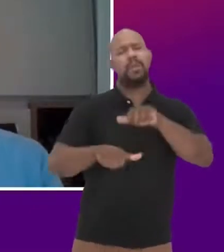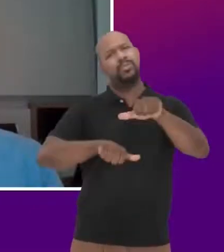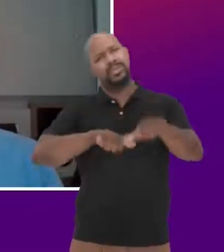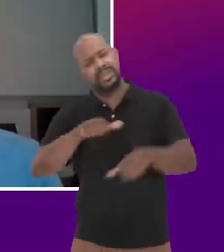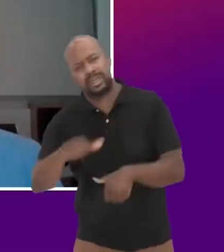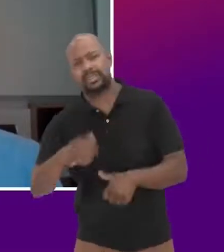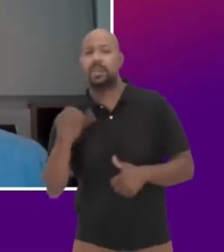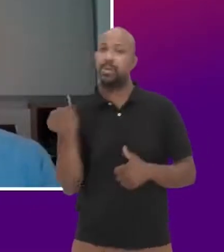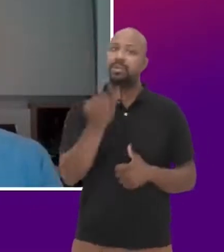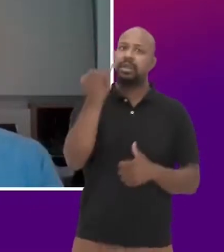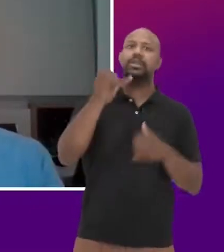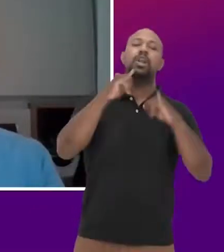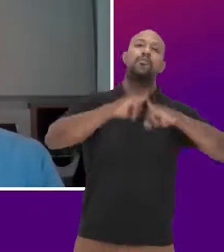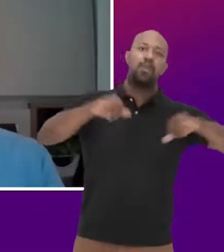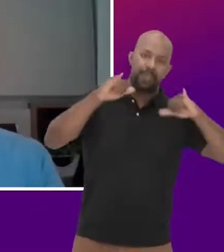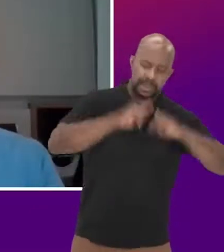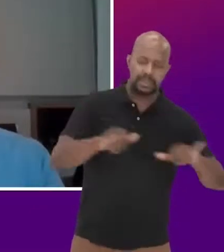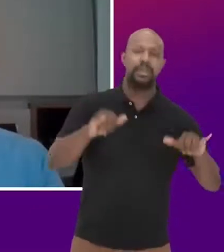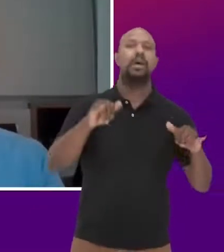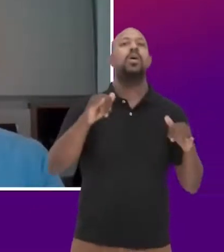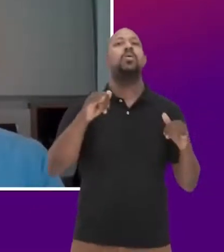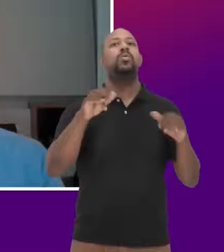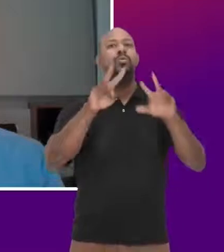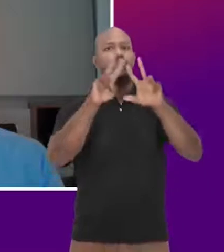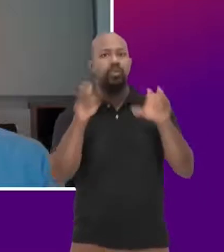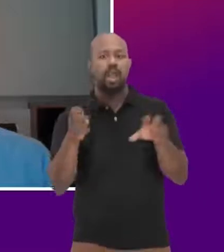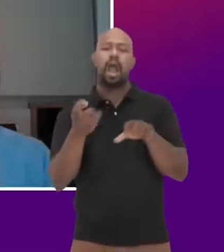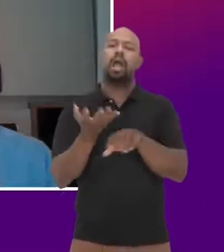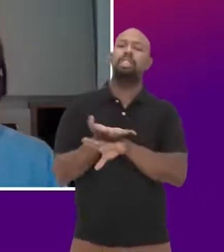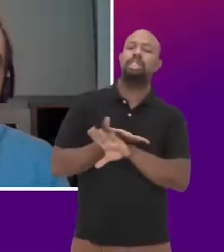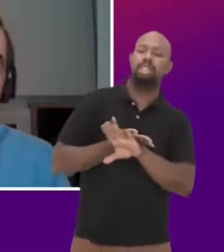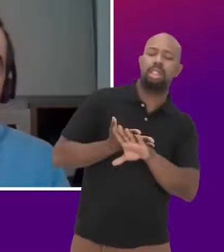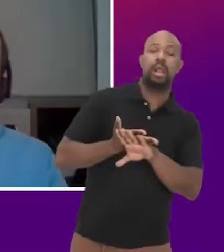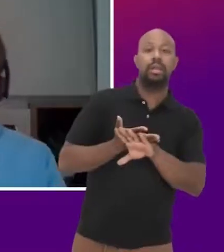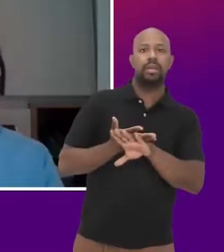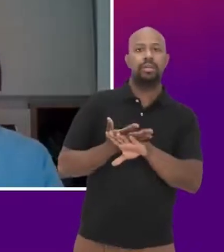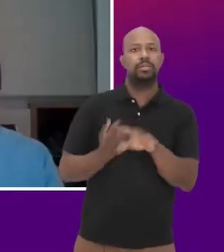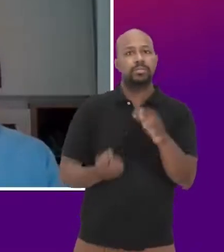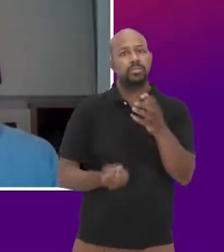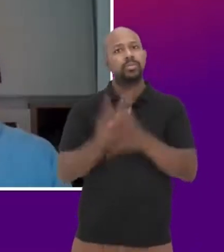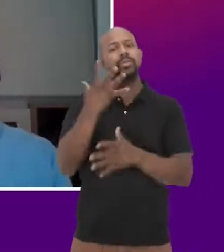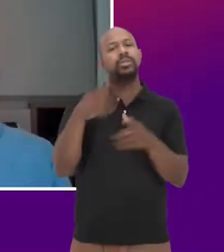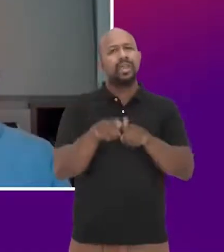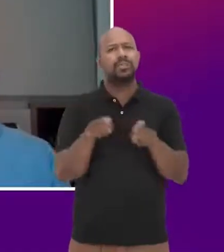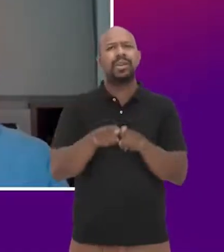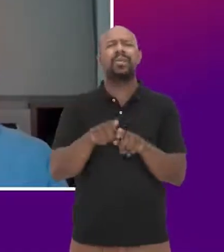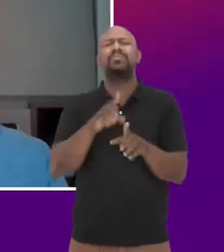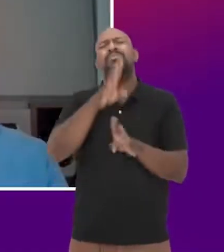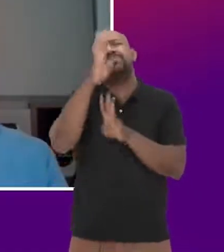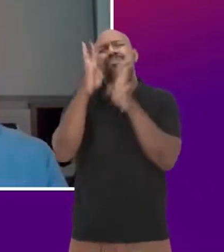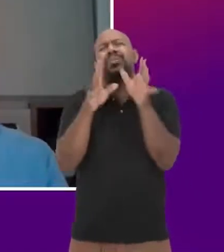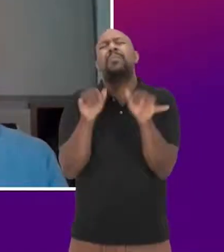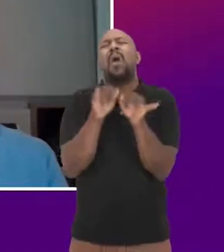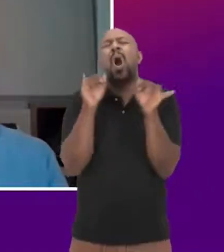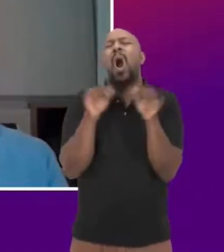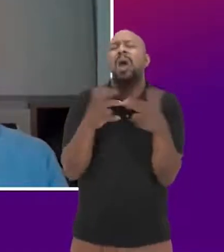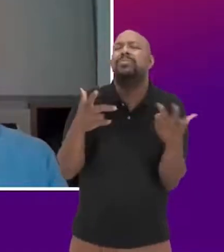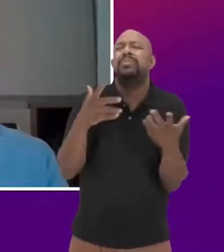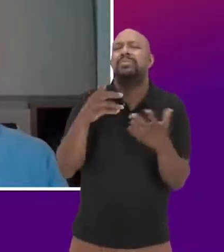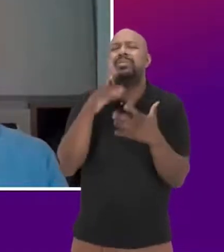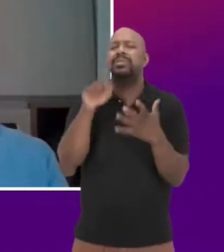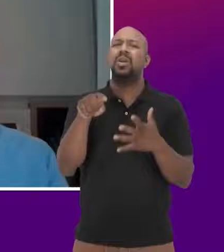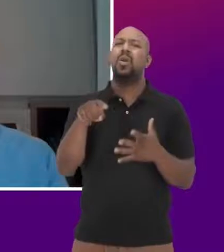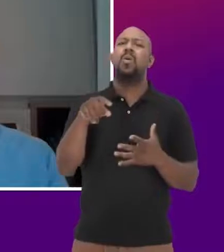com a importância da informação em relação à persuasão, surgem também um bobajário dos obsessivos